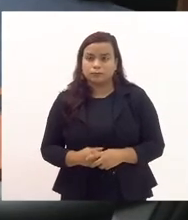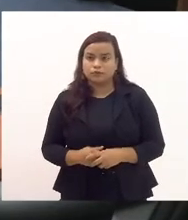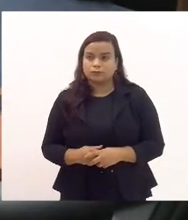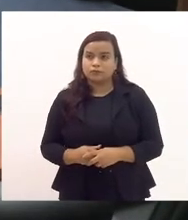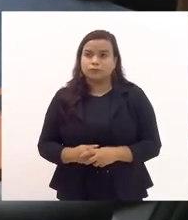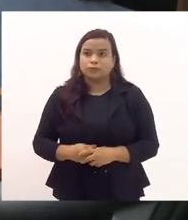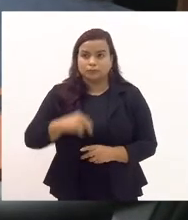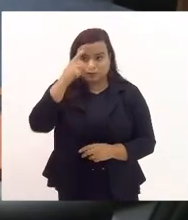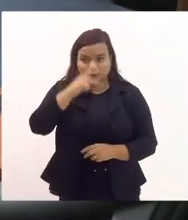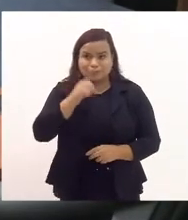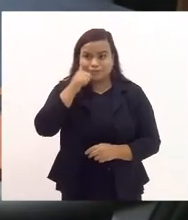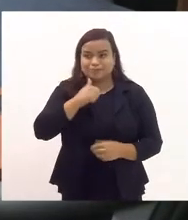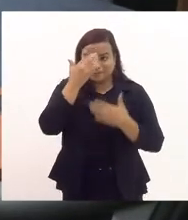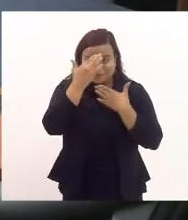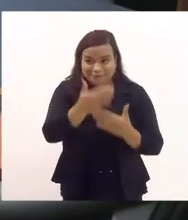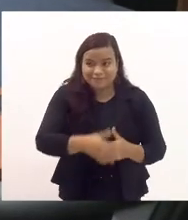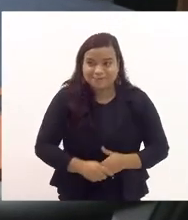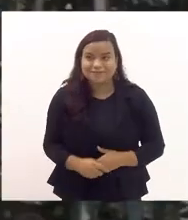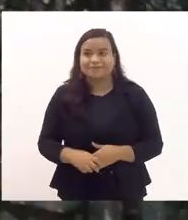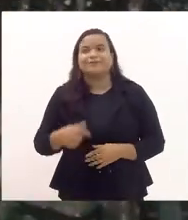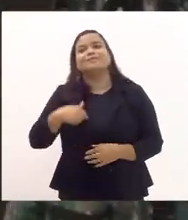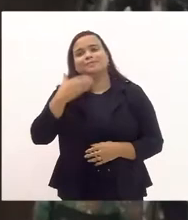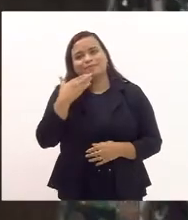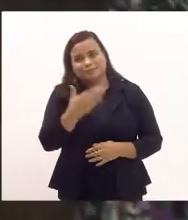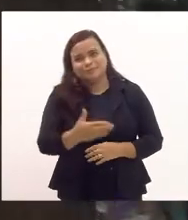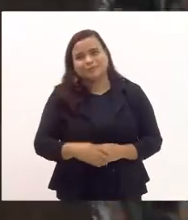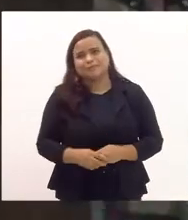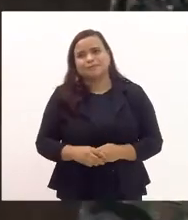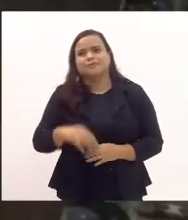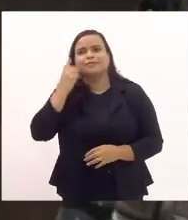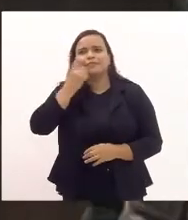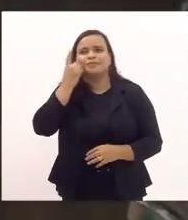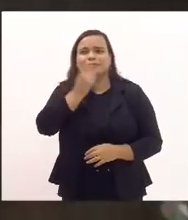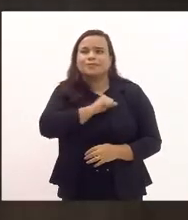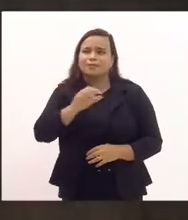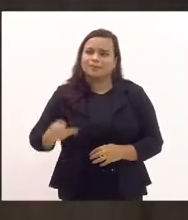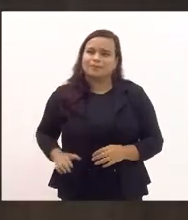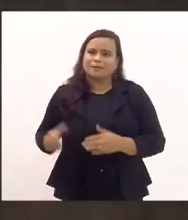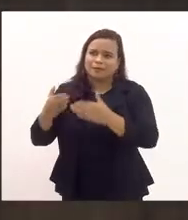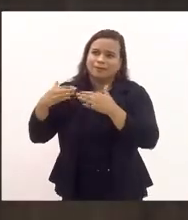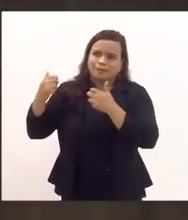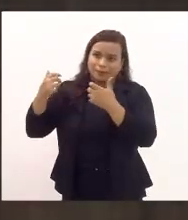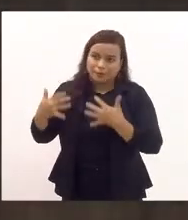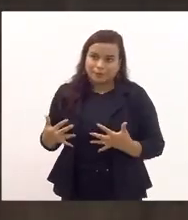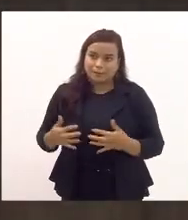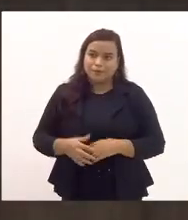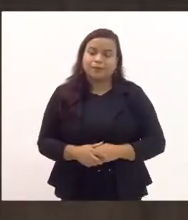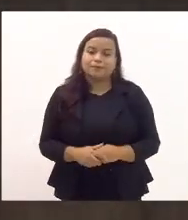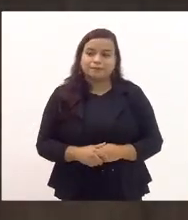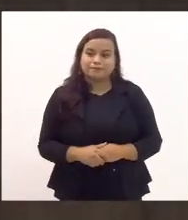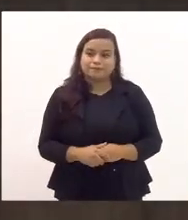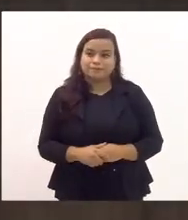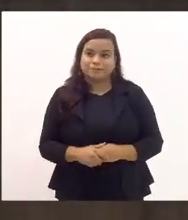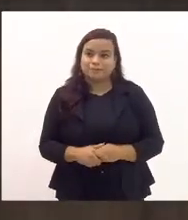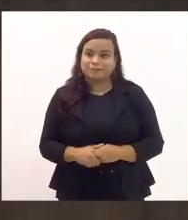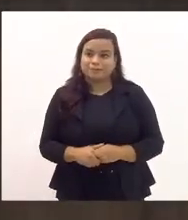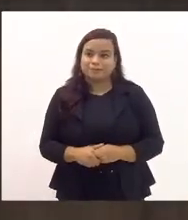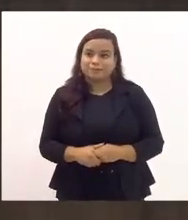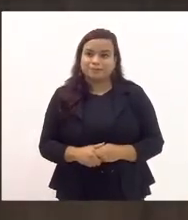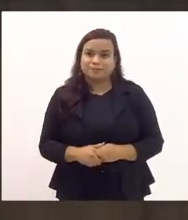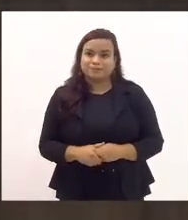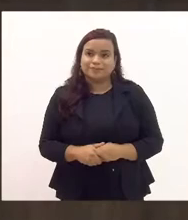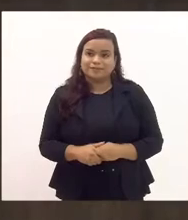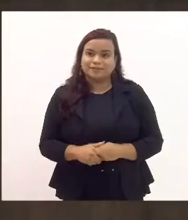a presidenta Muito obrigado tinha pedido ao Deputado André Ceciliano no Exercício aí do da